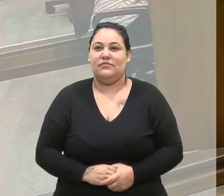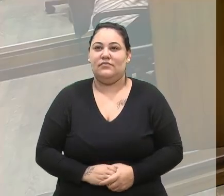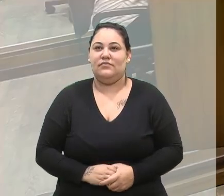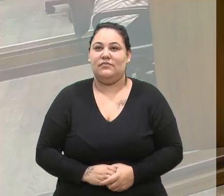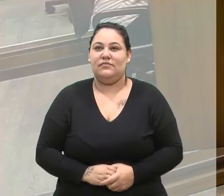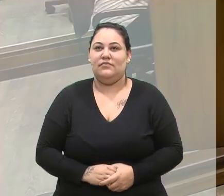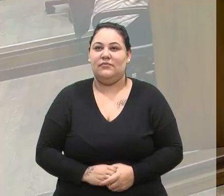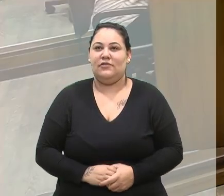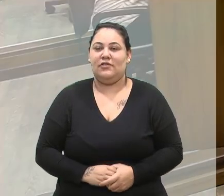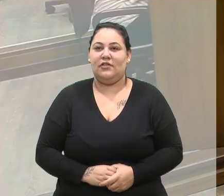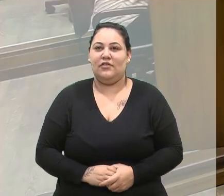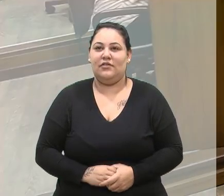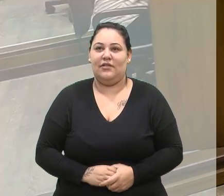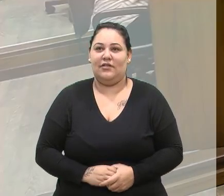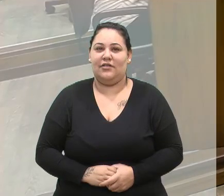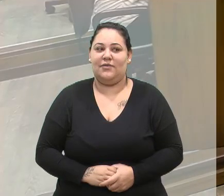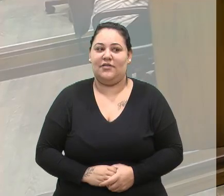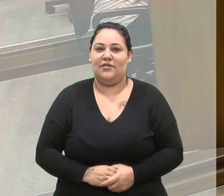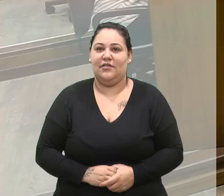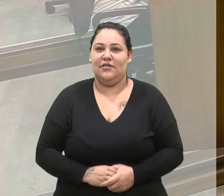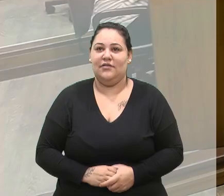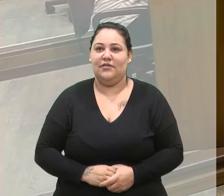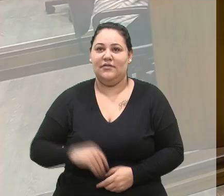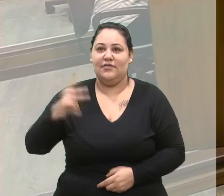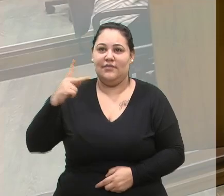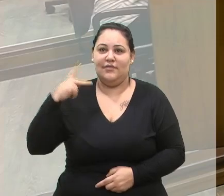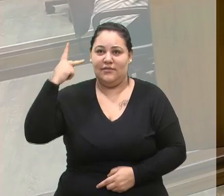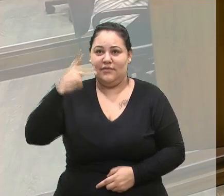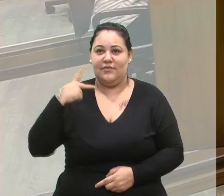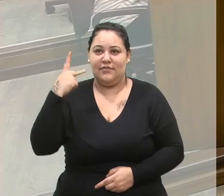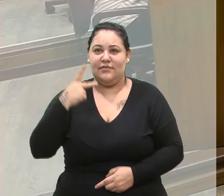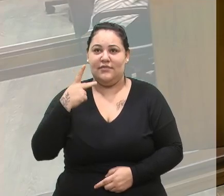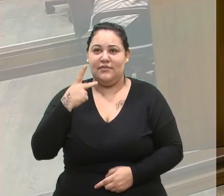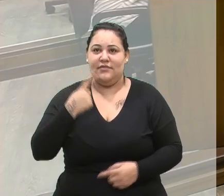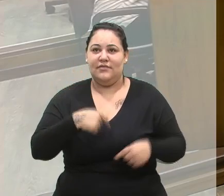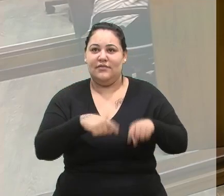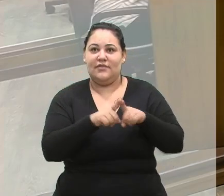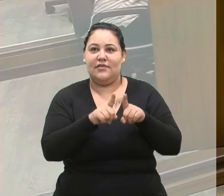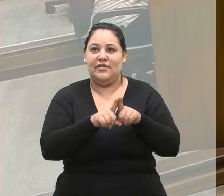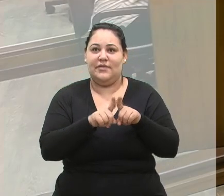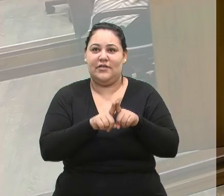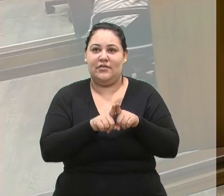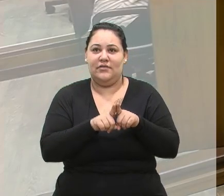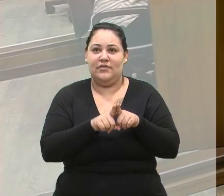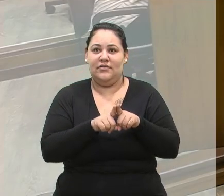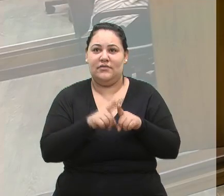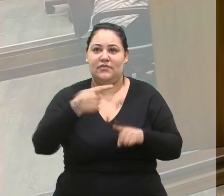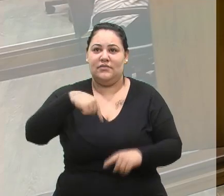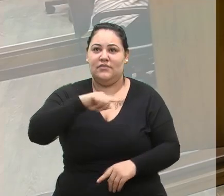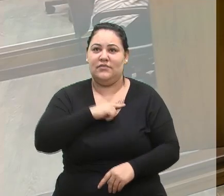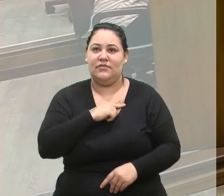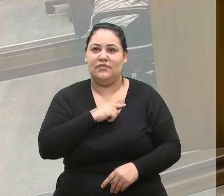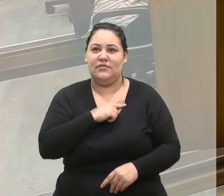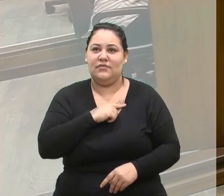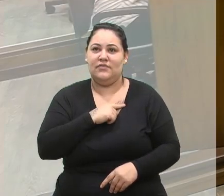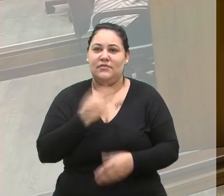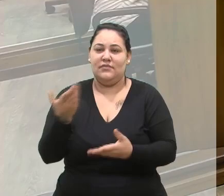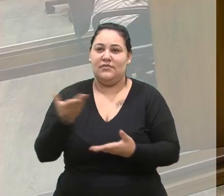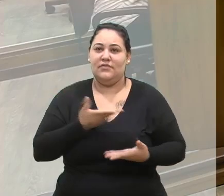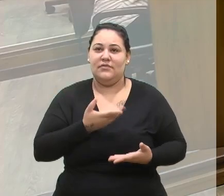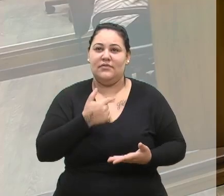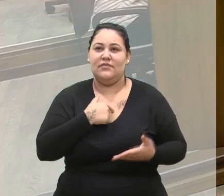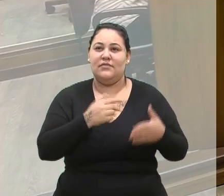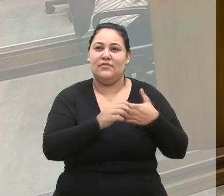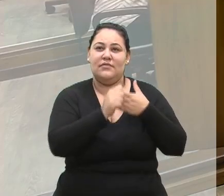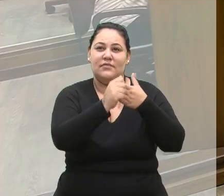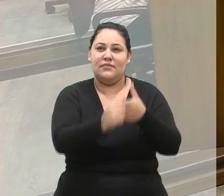Vereador Tequila, nós recebemos o senhor de braços abertos aqui. Eu acompanho sua trajetória, um ser